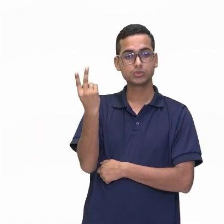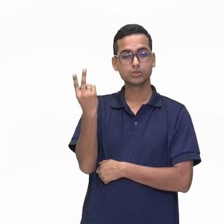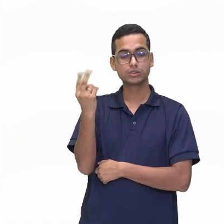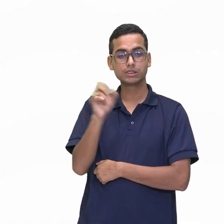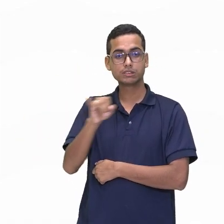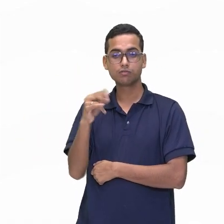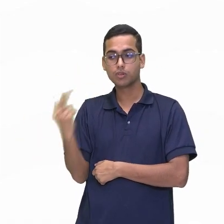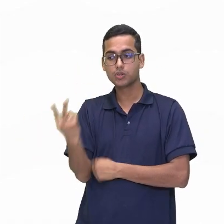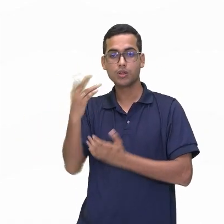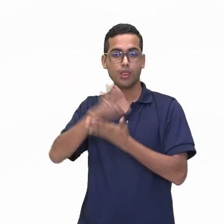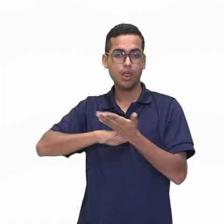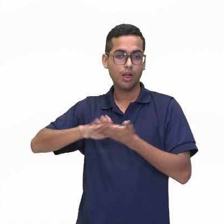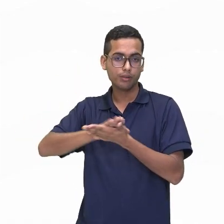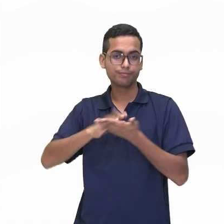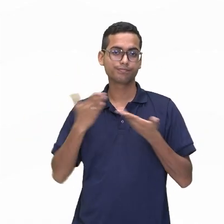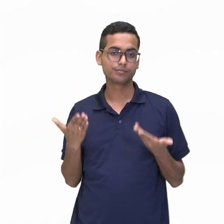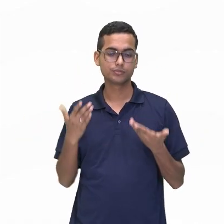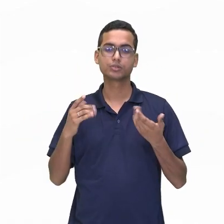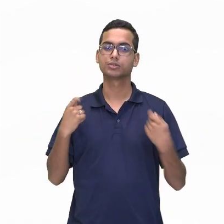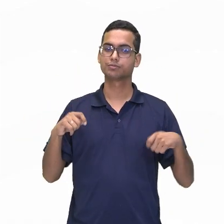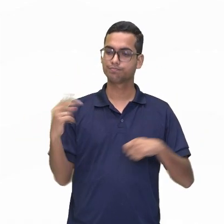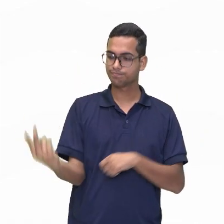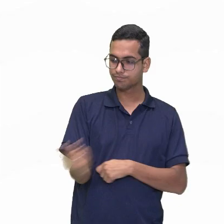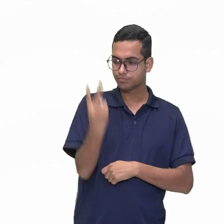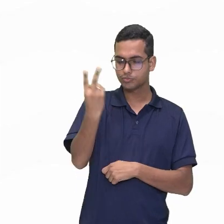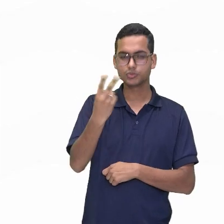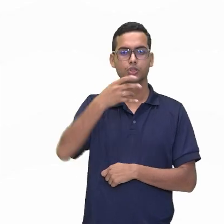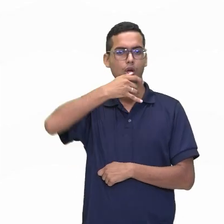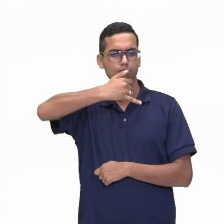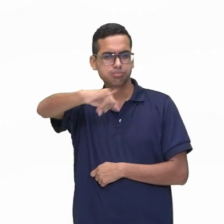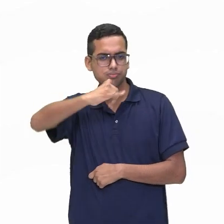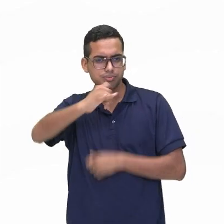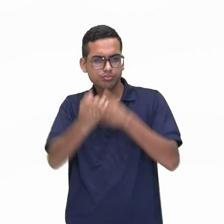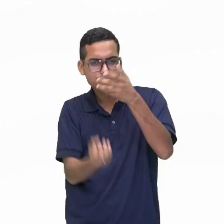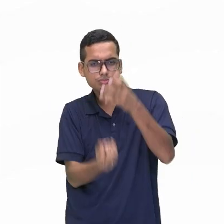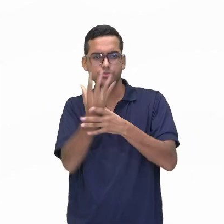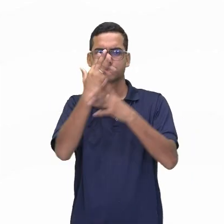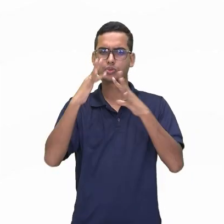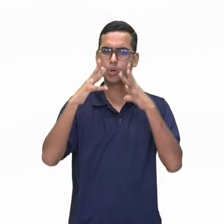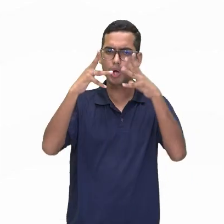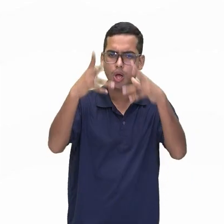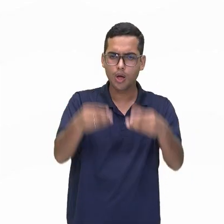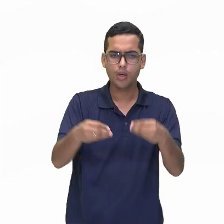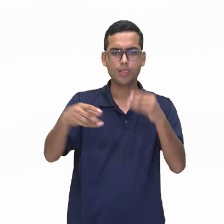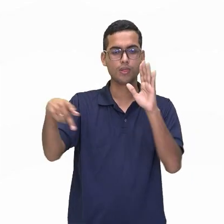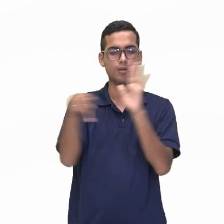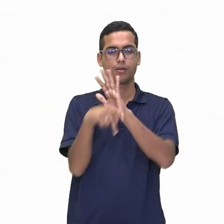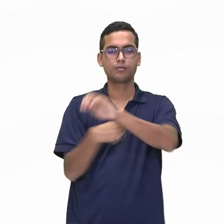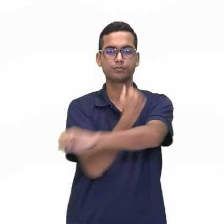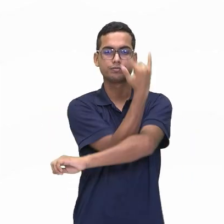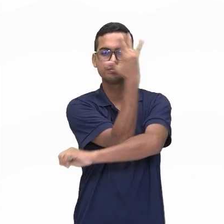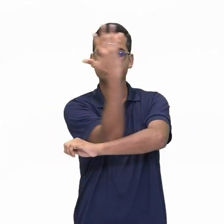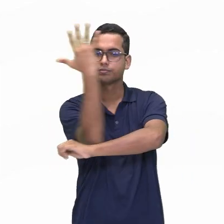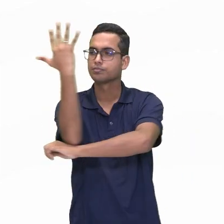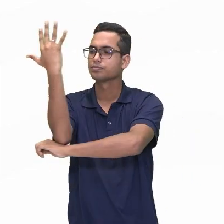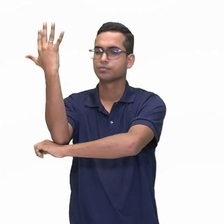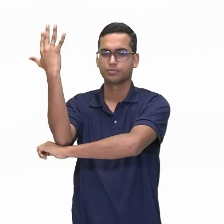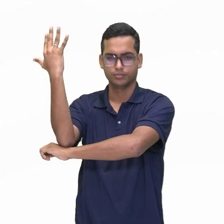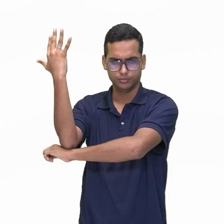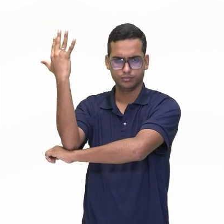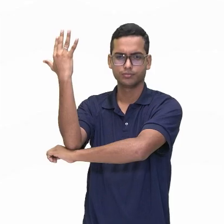isso que é a própria energia criadora. Viemos da natureza e para a